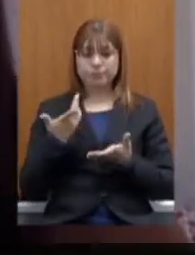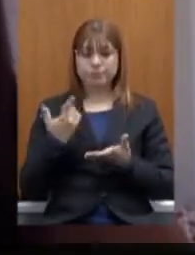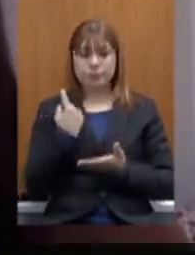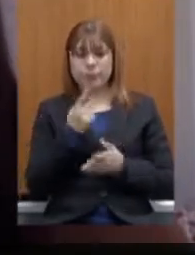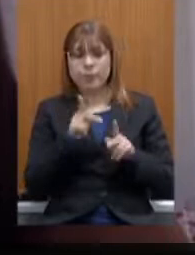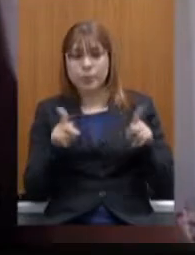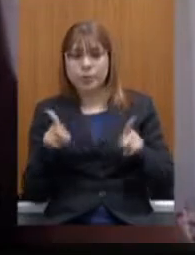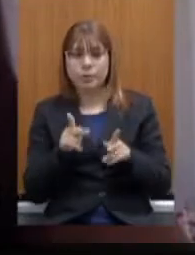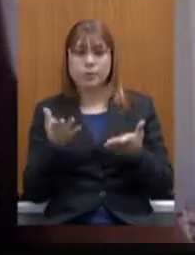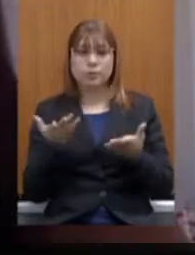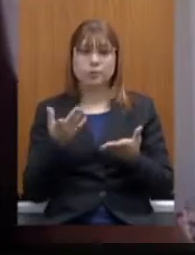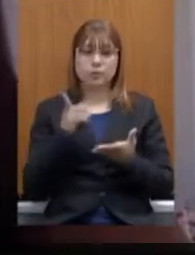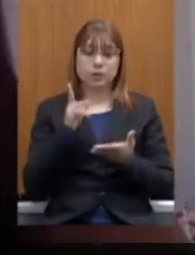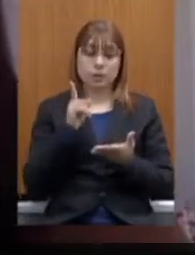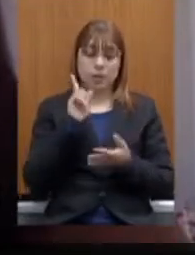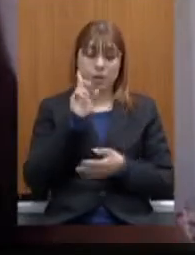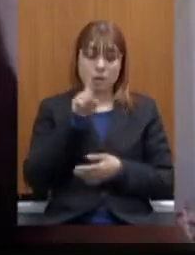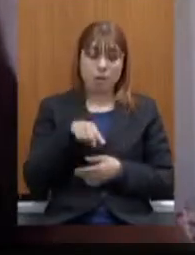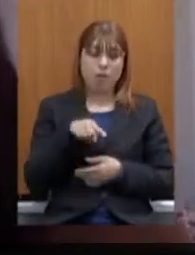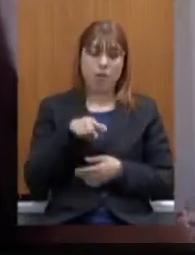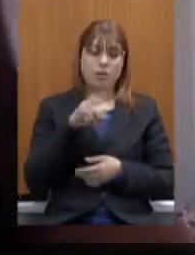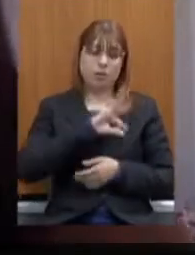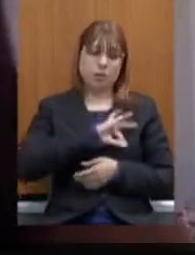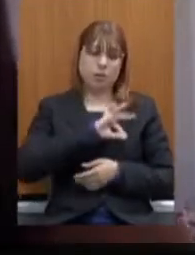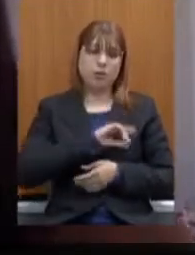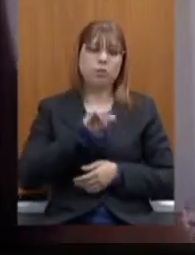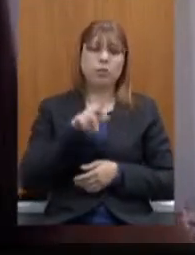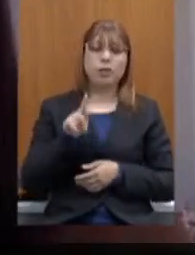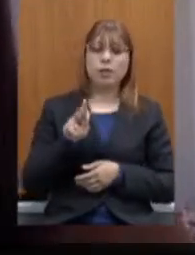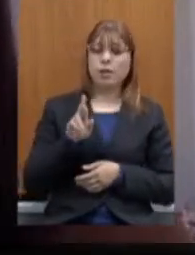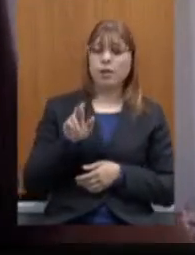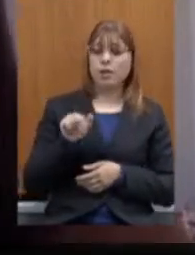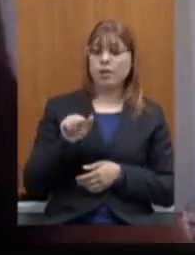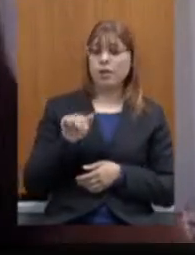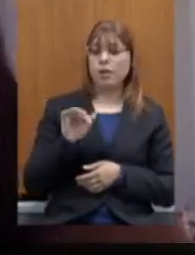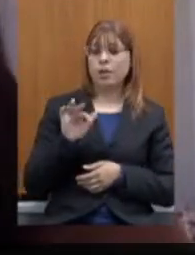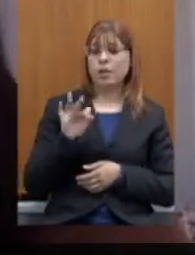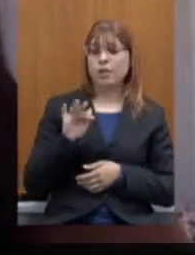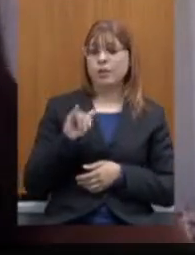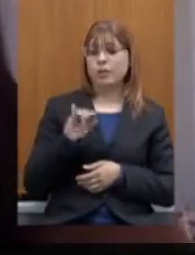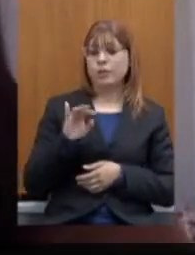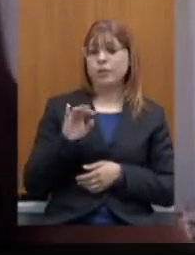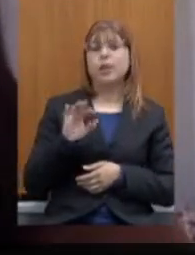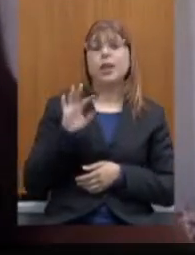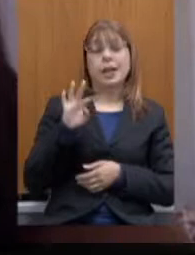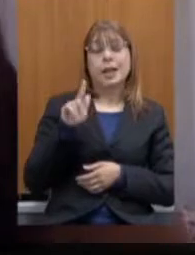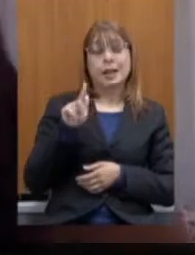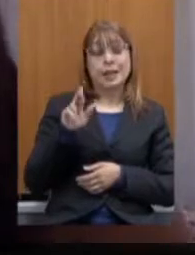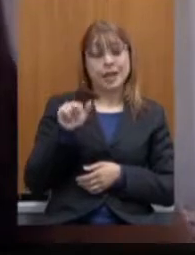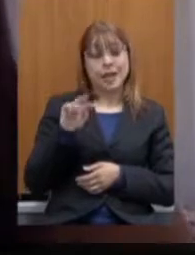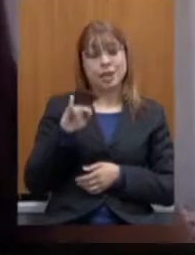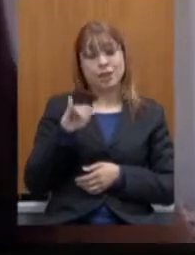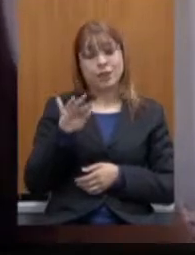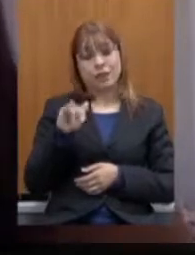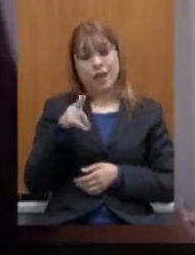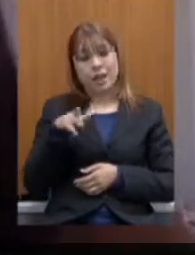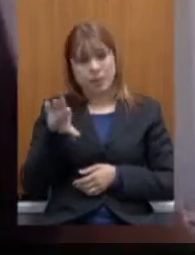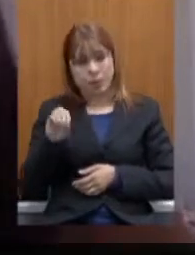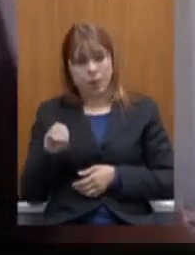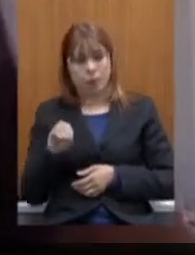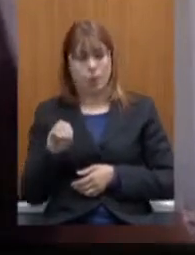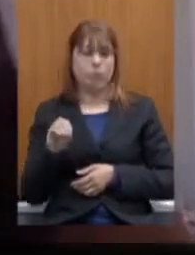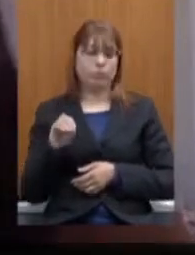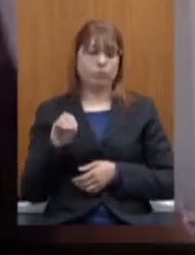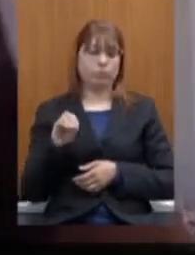salário são gratificações a chamadas pó de giz e gps o especialista 20